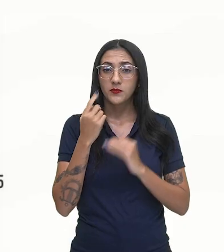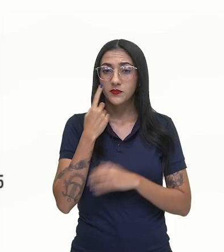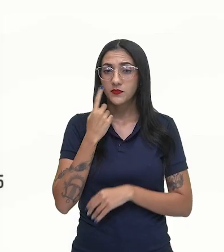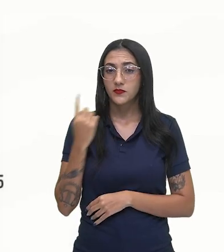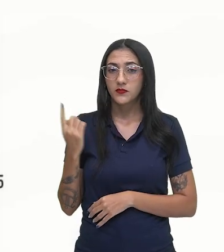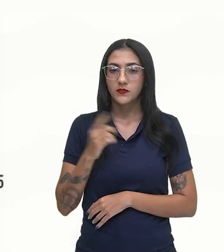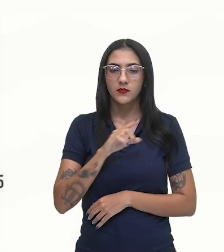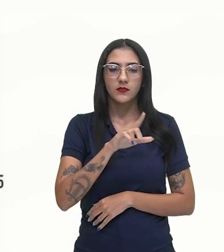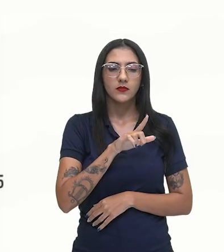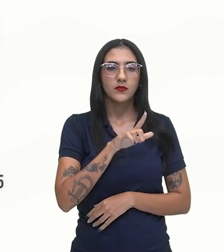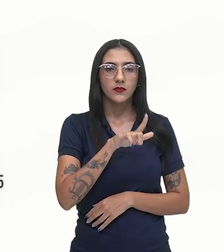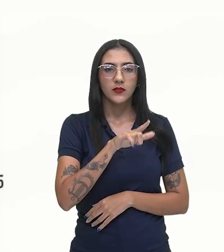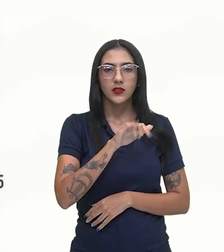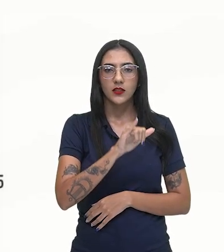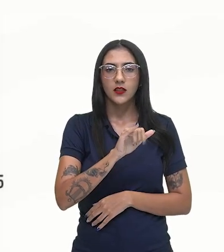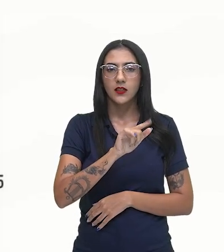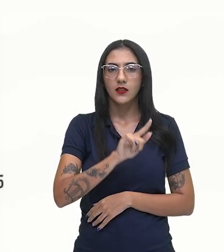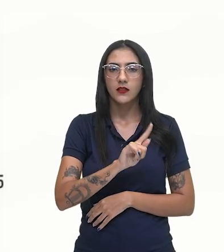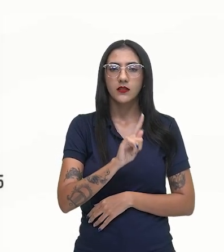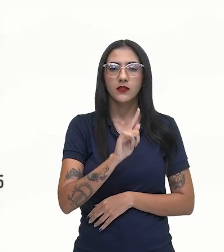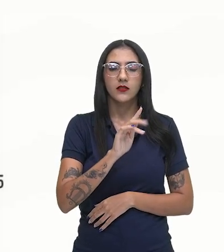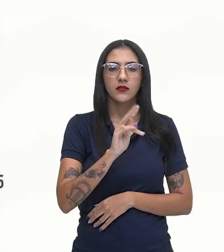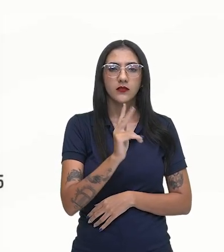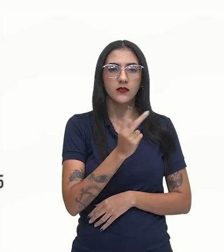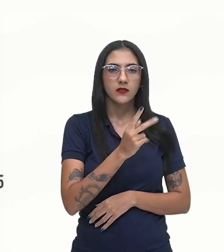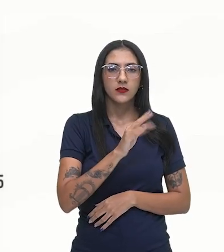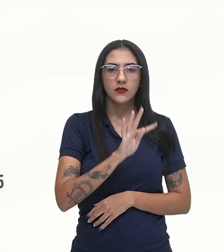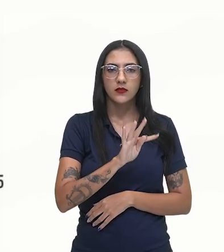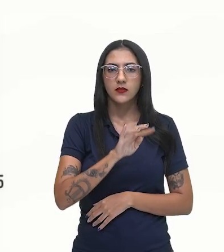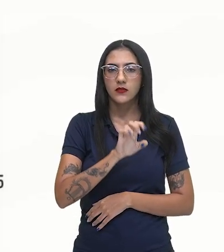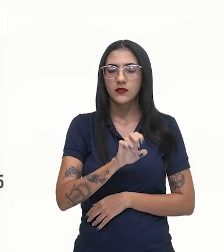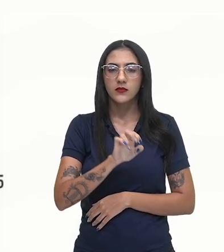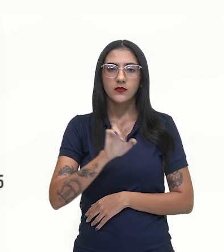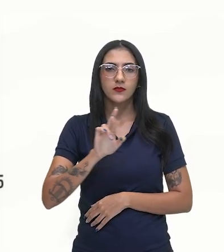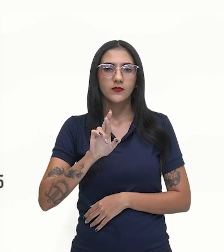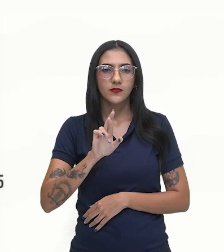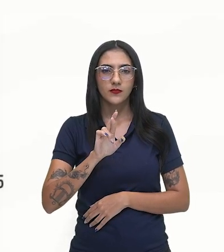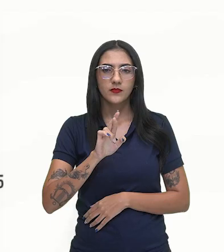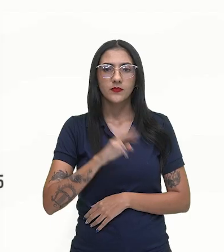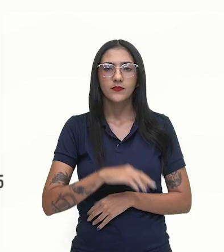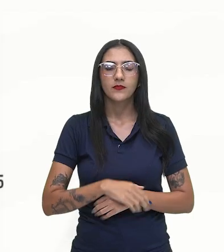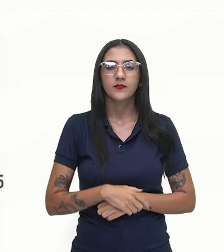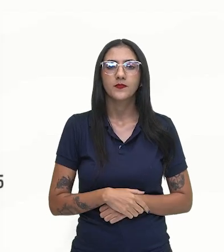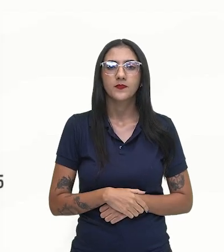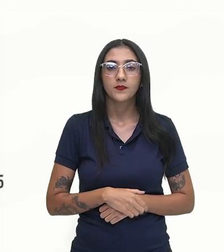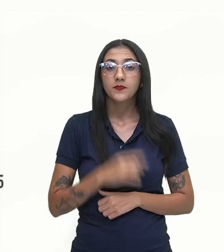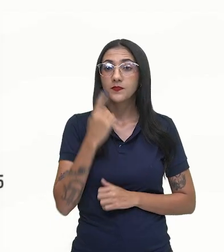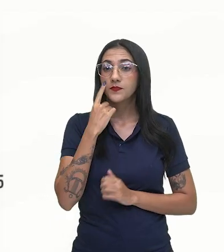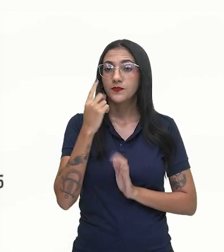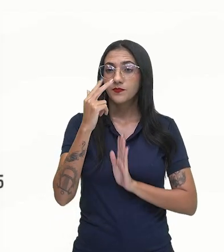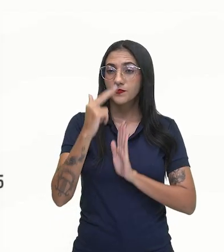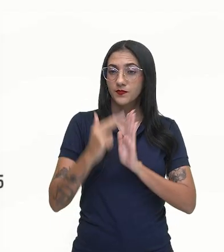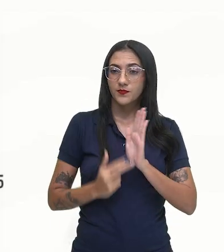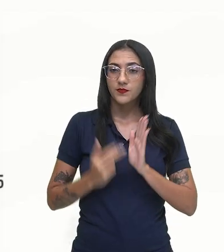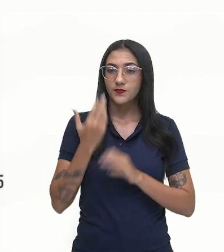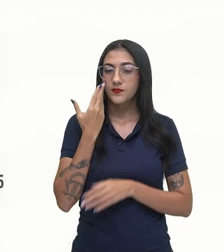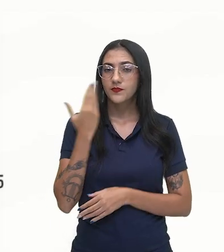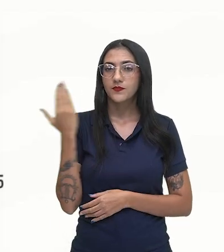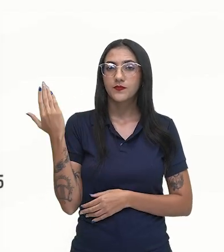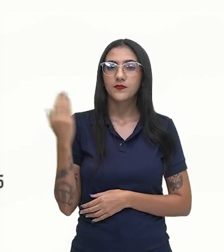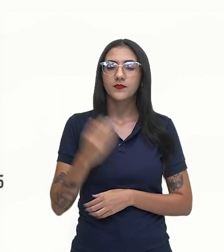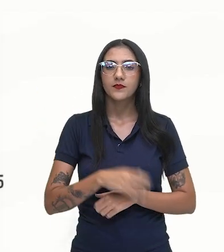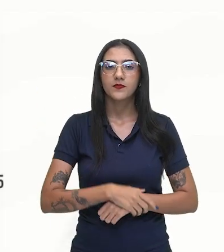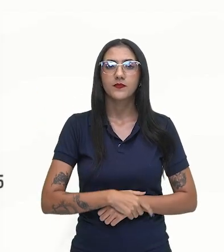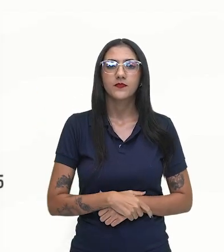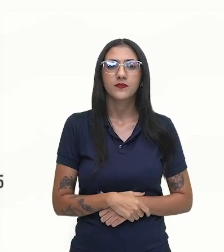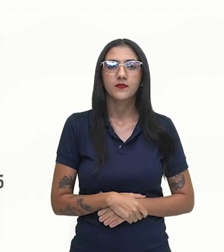vai ficar lighter. Lighter. E a letra é assim, ó. What doesn't